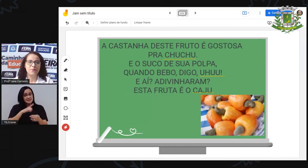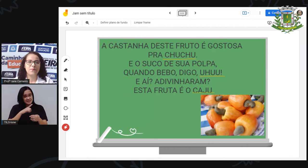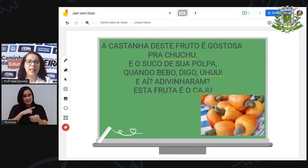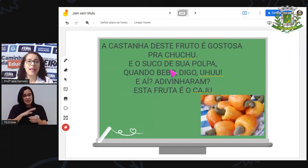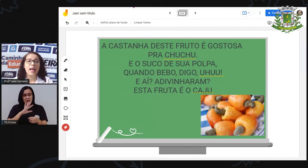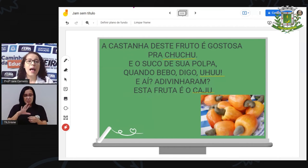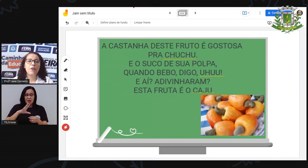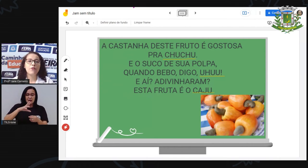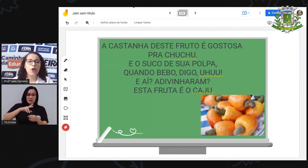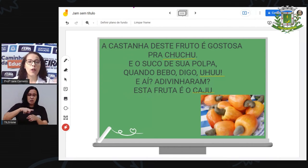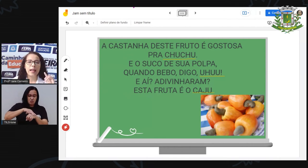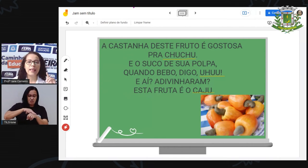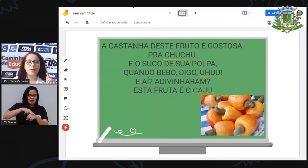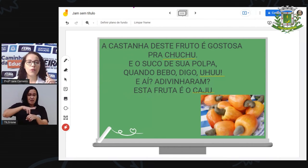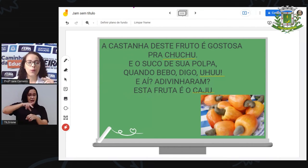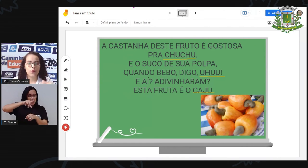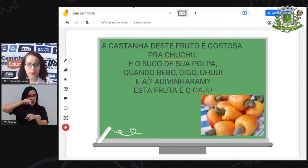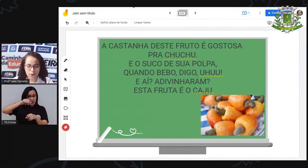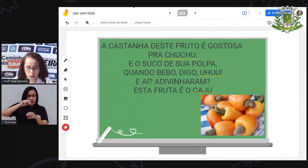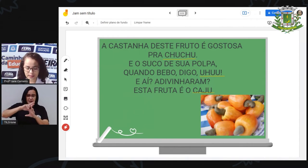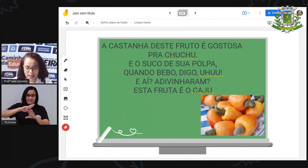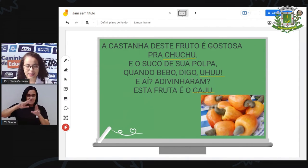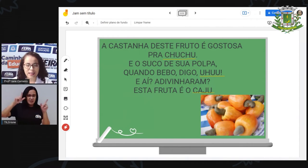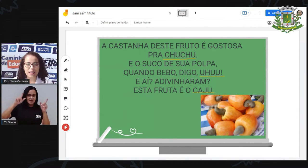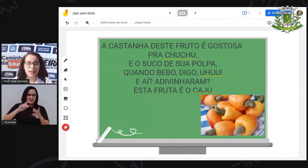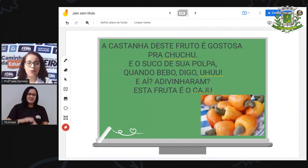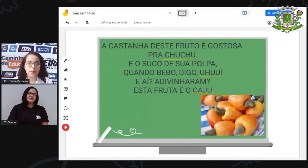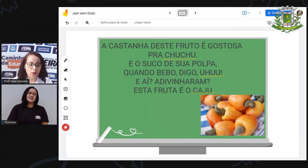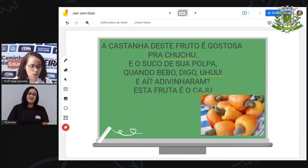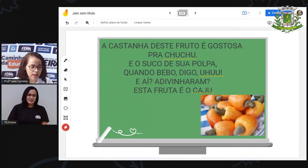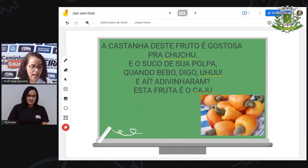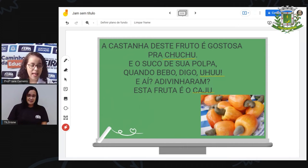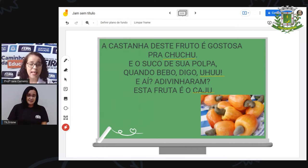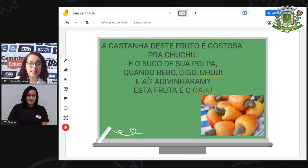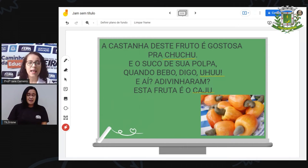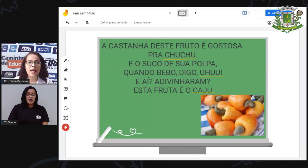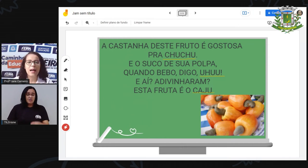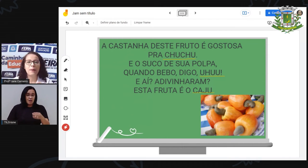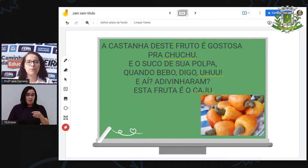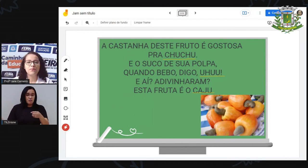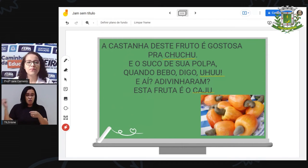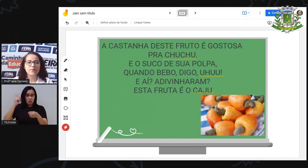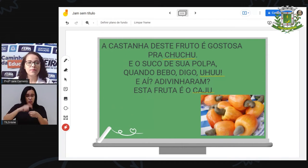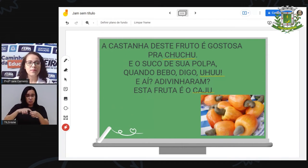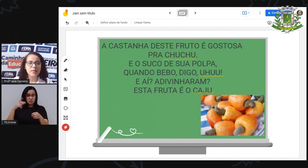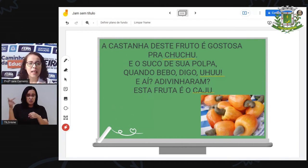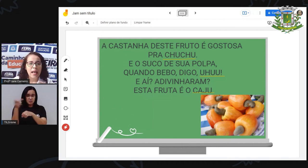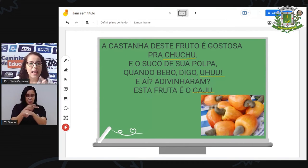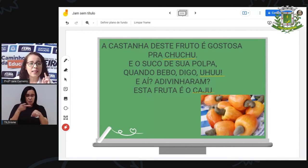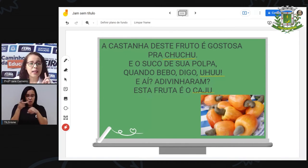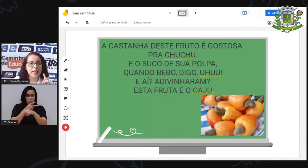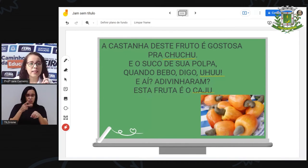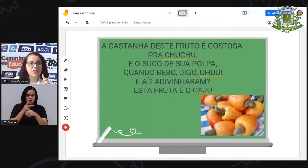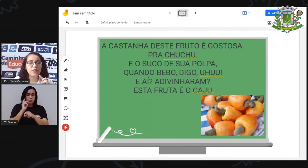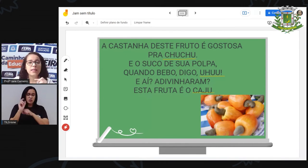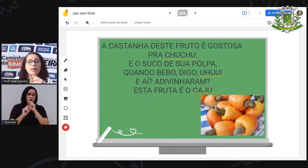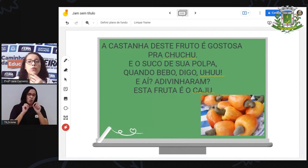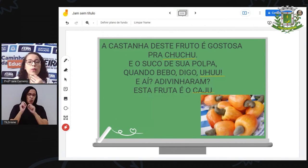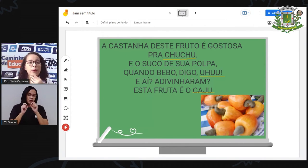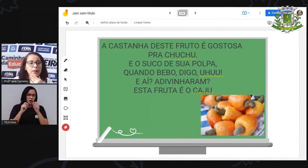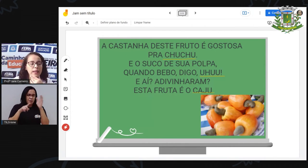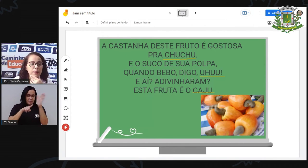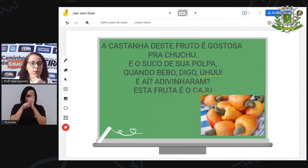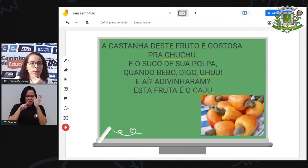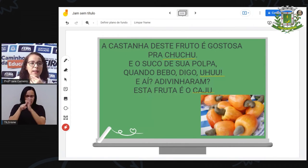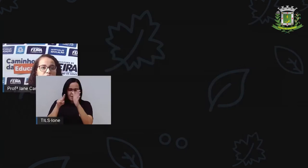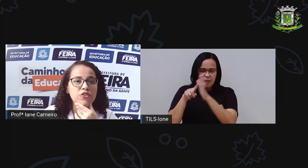assim, né? Eu vou olhar aqui, vou voltar aqui e vou procurar essa adivinhação